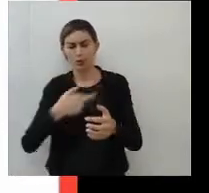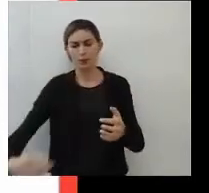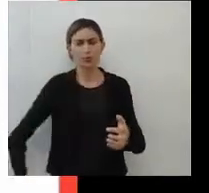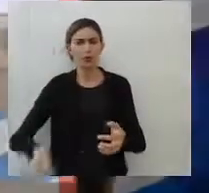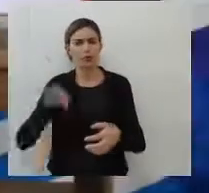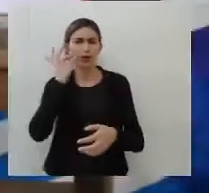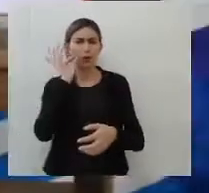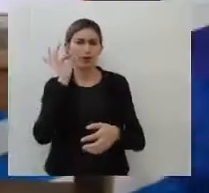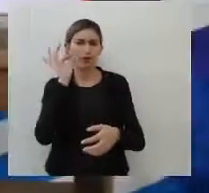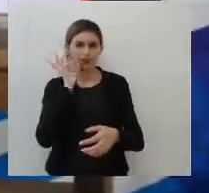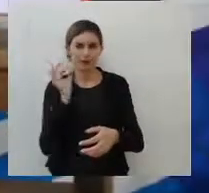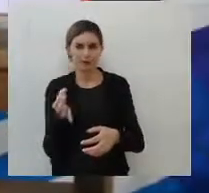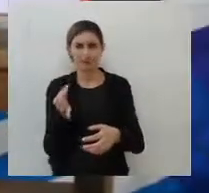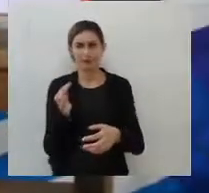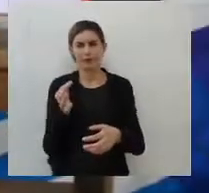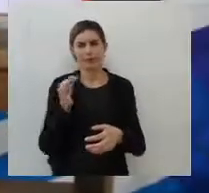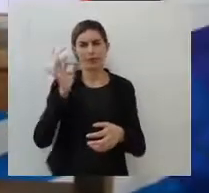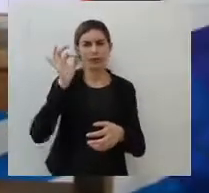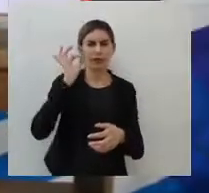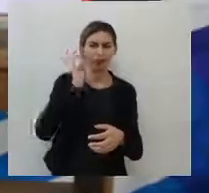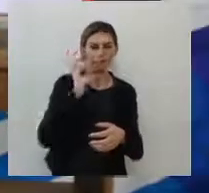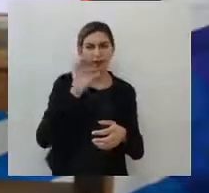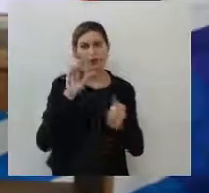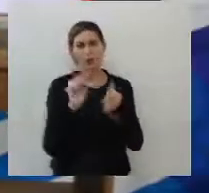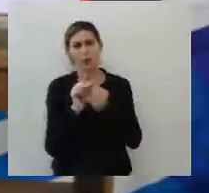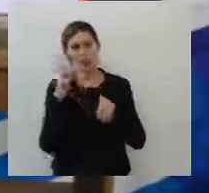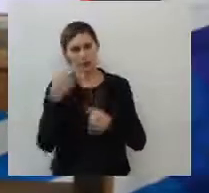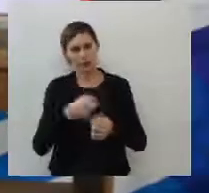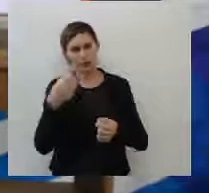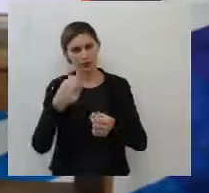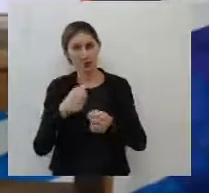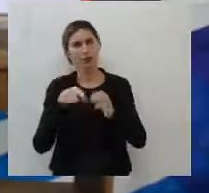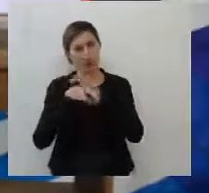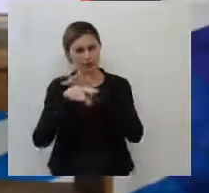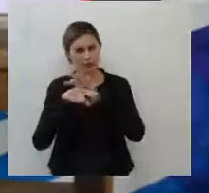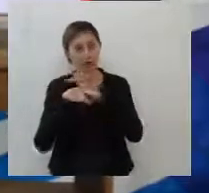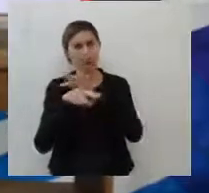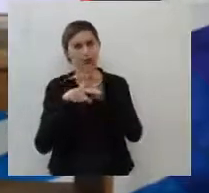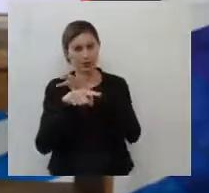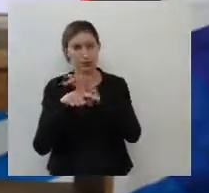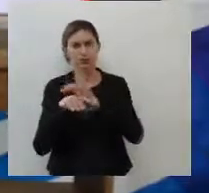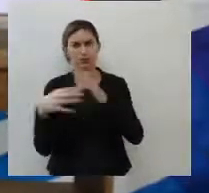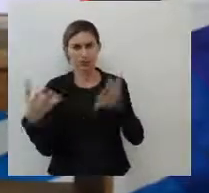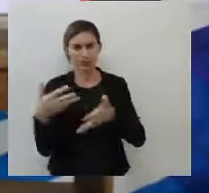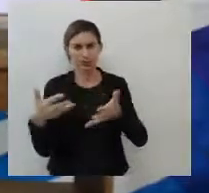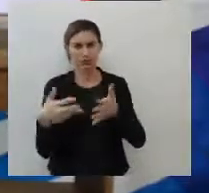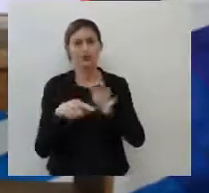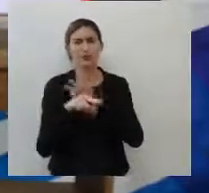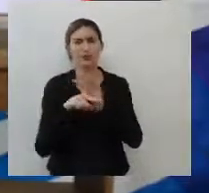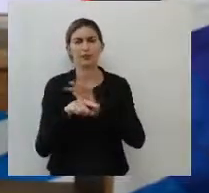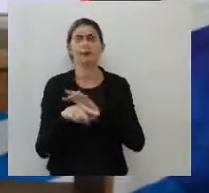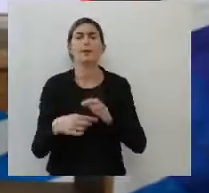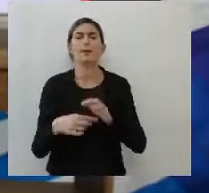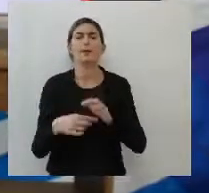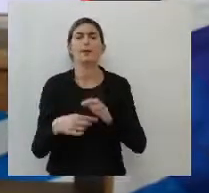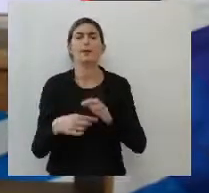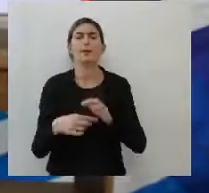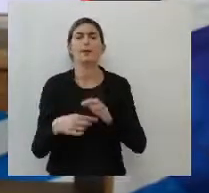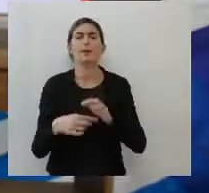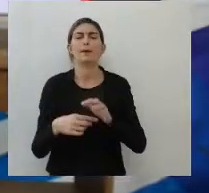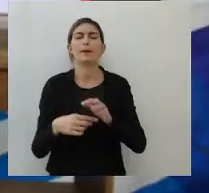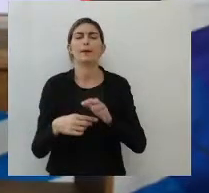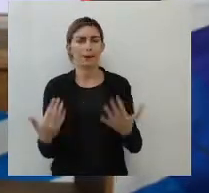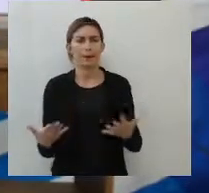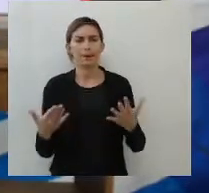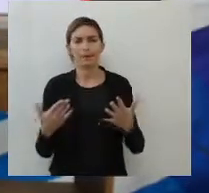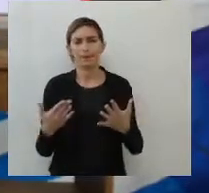Café com Leite. Tá? Pesquisa aí, porque a gente não tem como tratar nesse momento dessas questões, tá certo? Então,